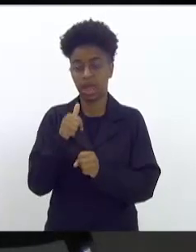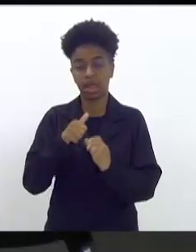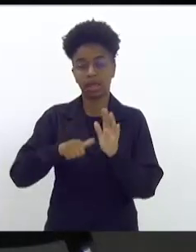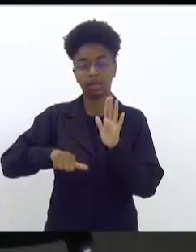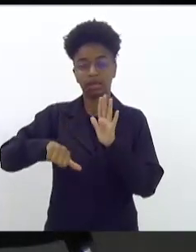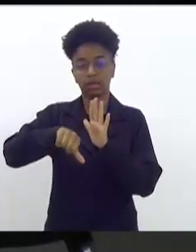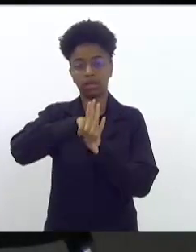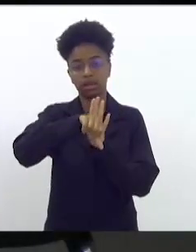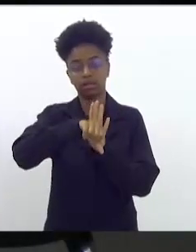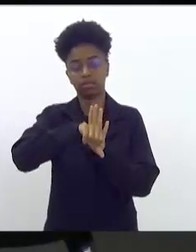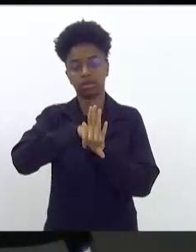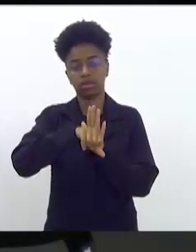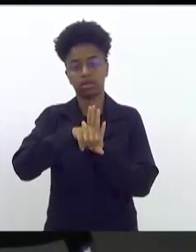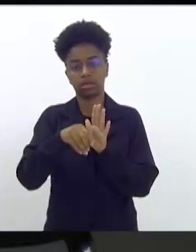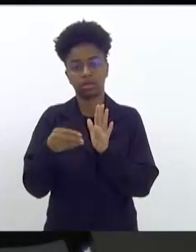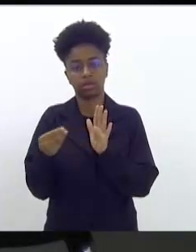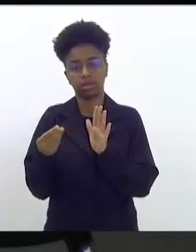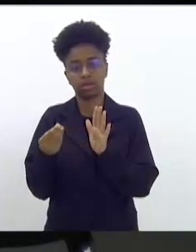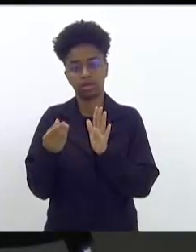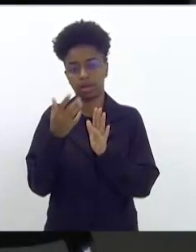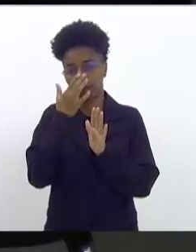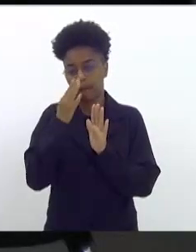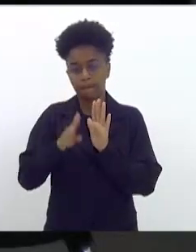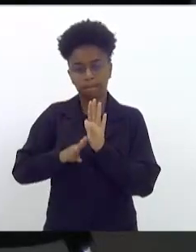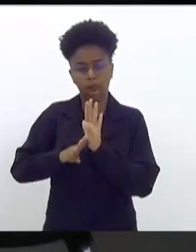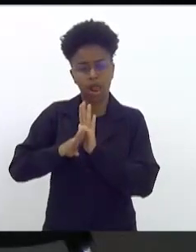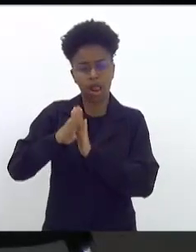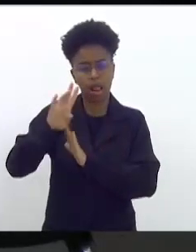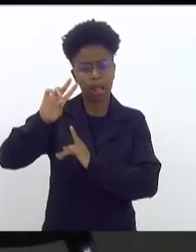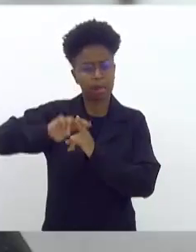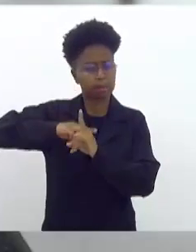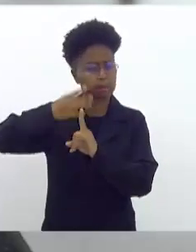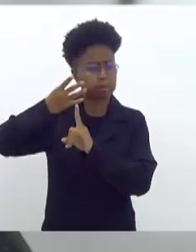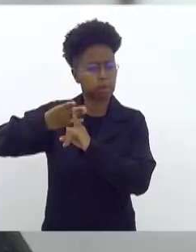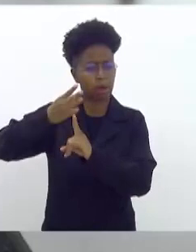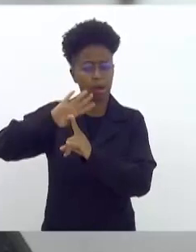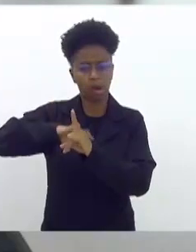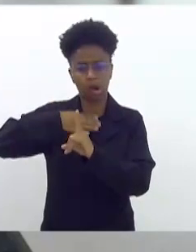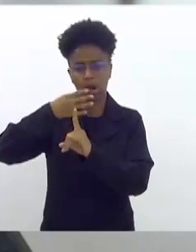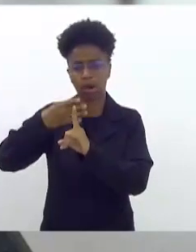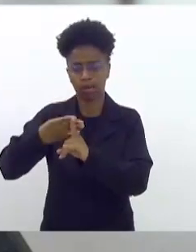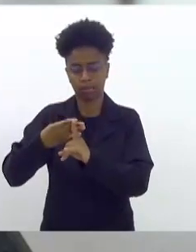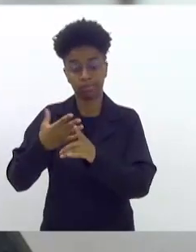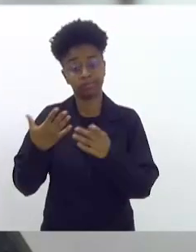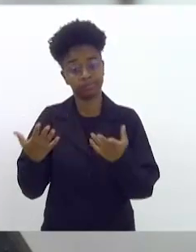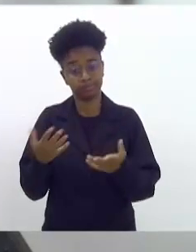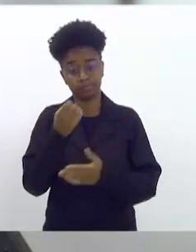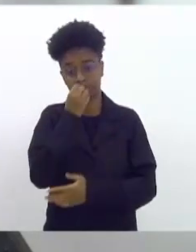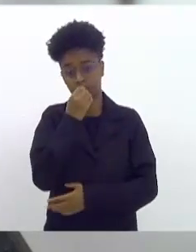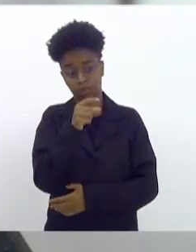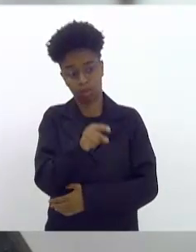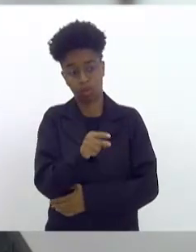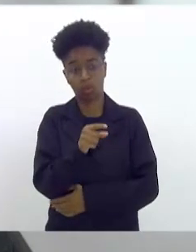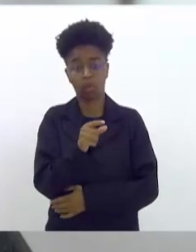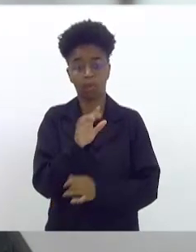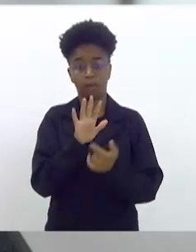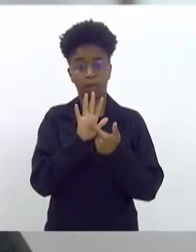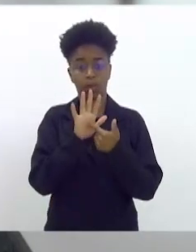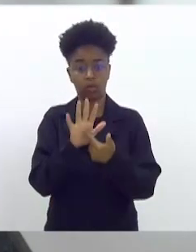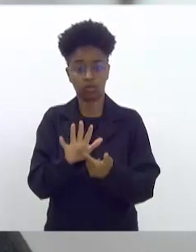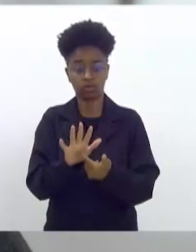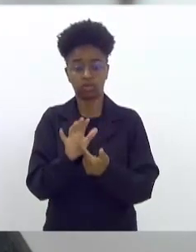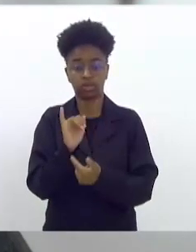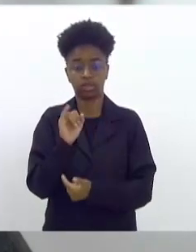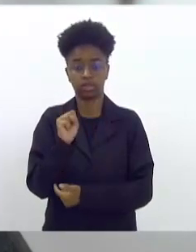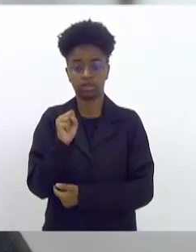crime que cresce exponencialmente. Foi muito boa a posição de trazer aqui o